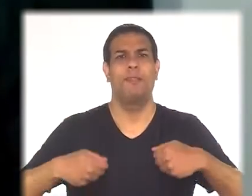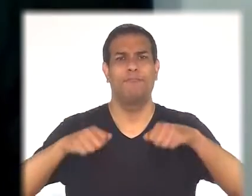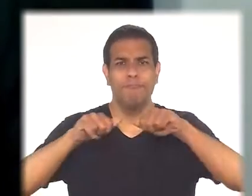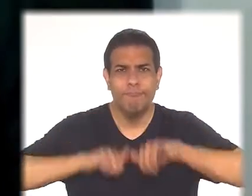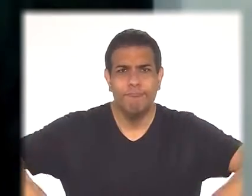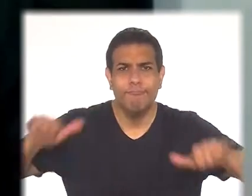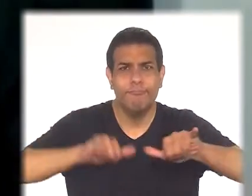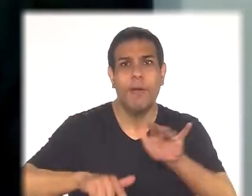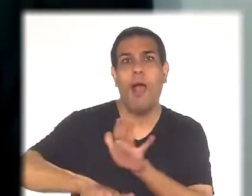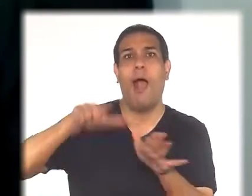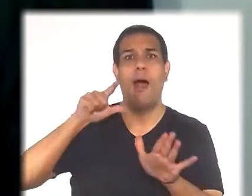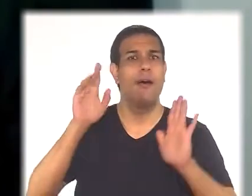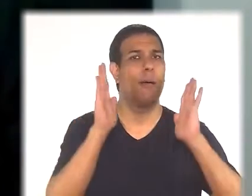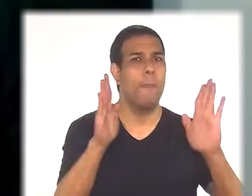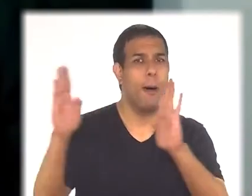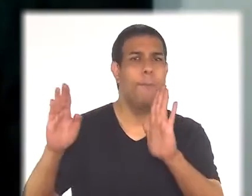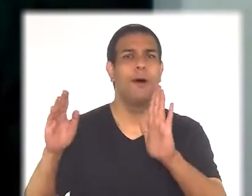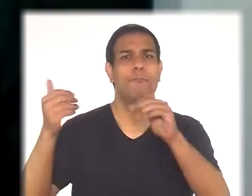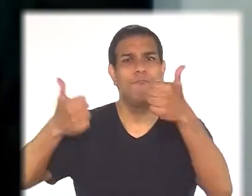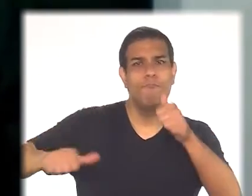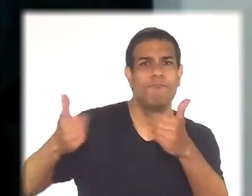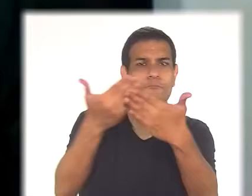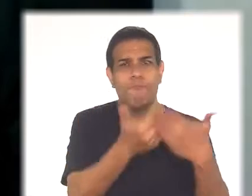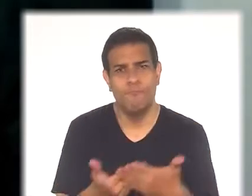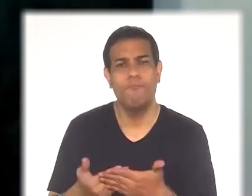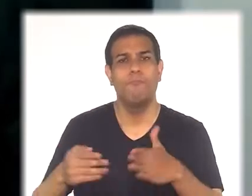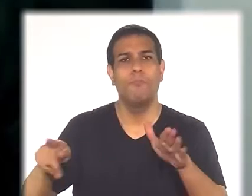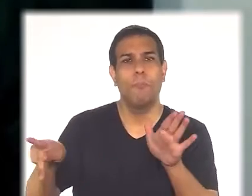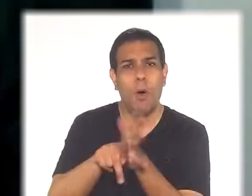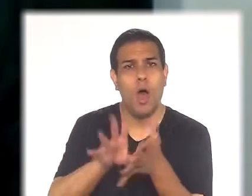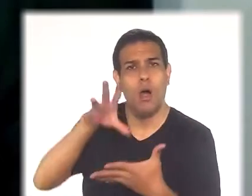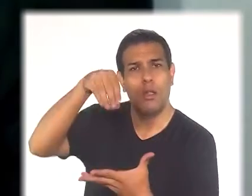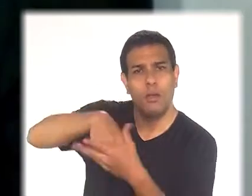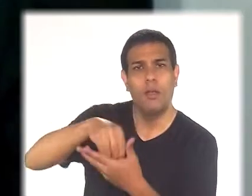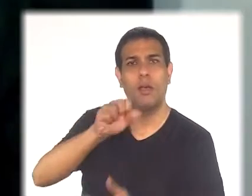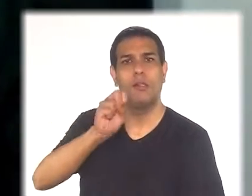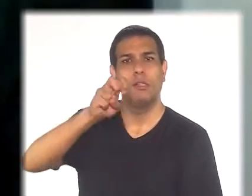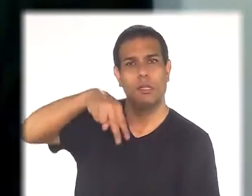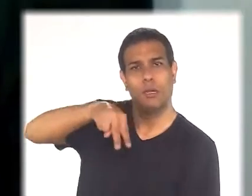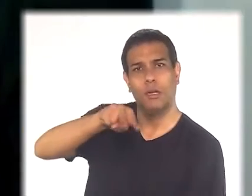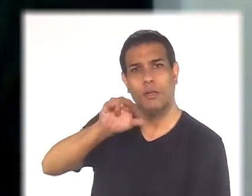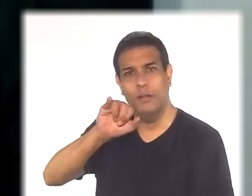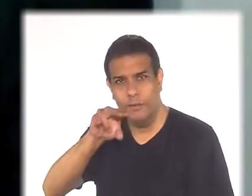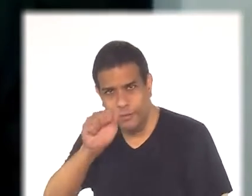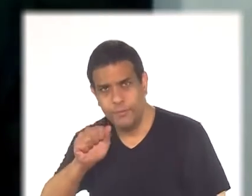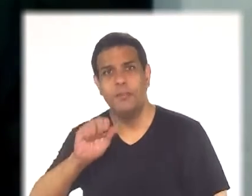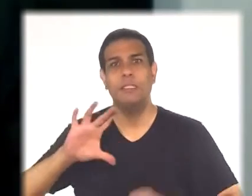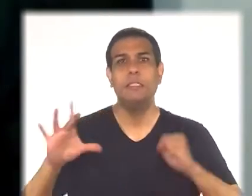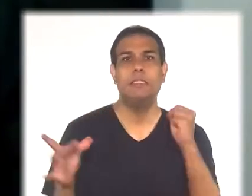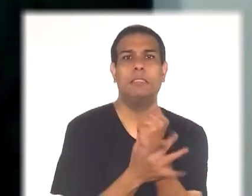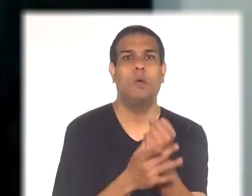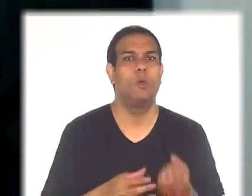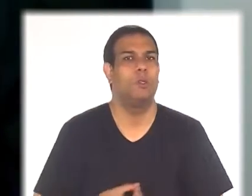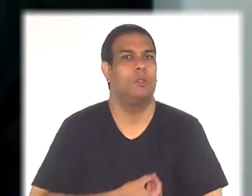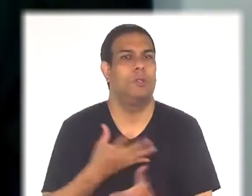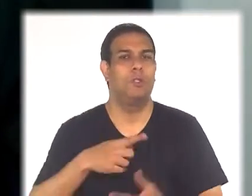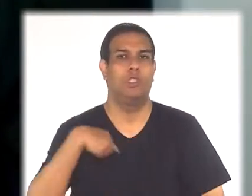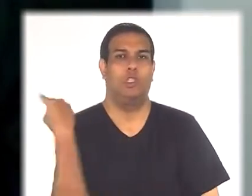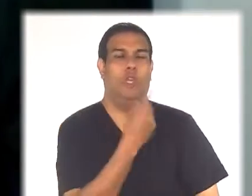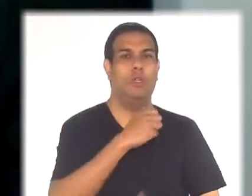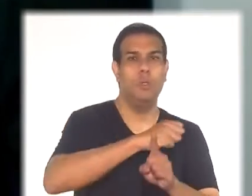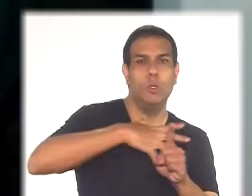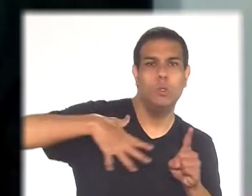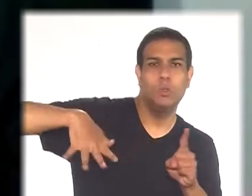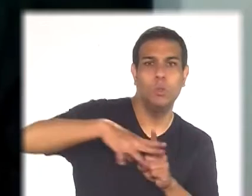será uma vacina que terá passado por um alto estándar de avaliação, né? E será segura, principalmente, e eficaz